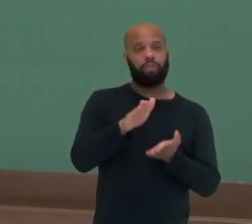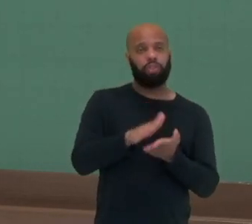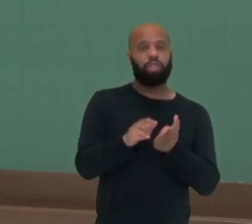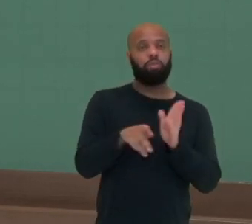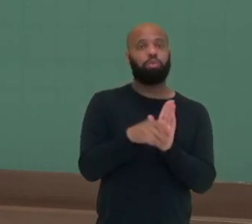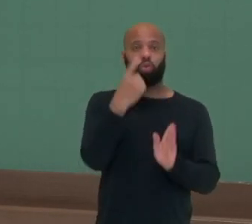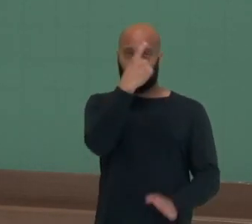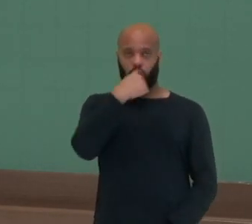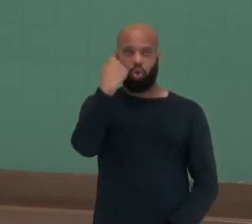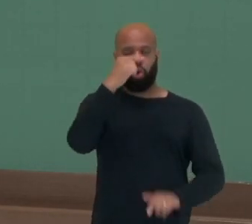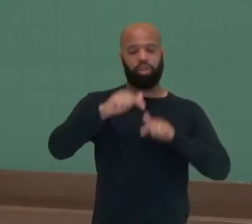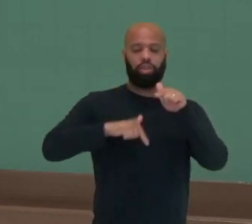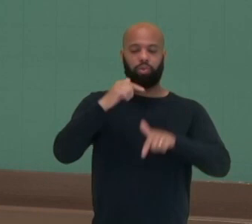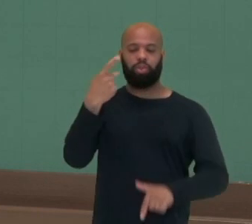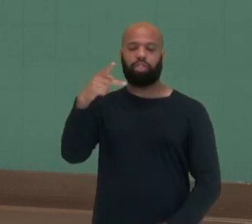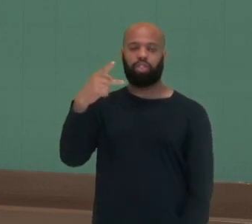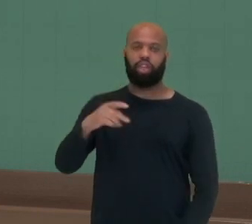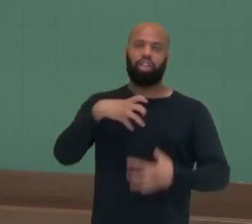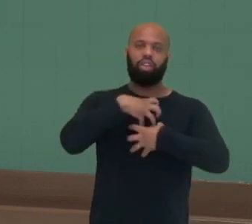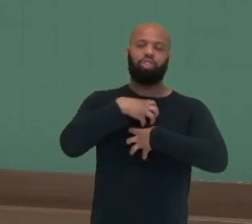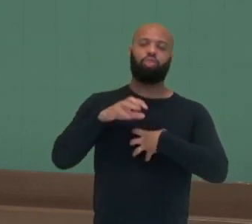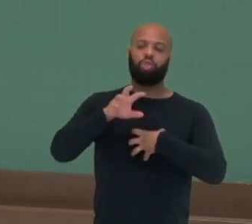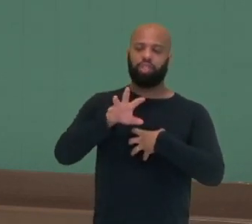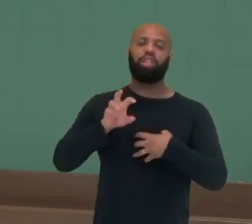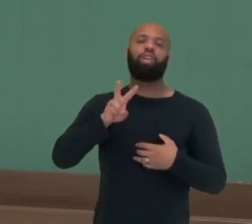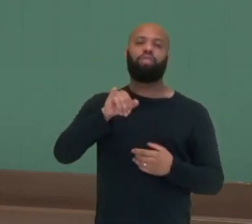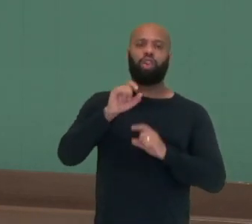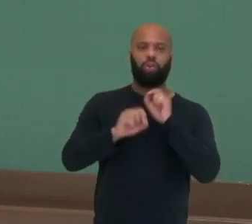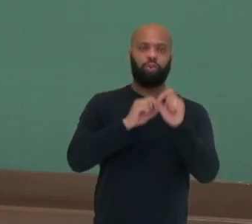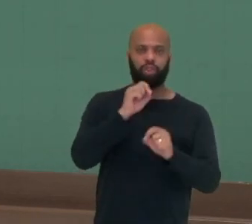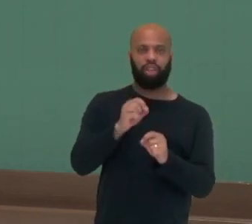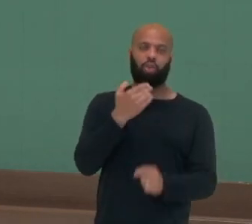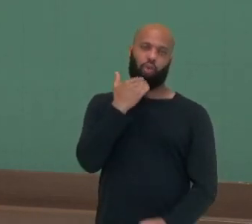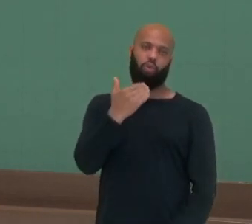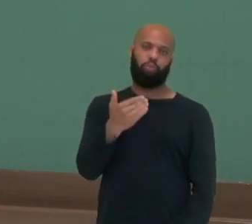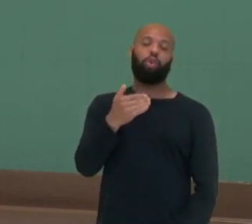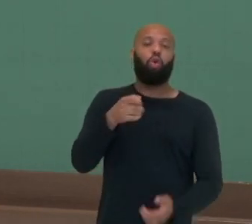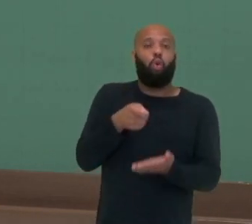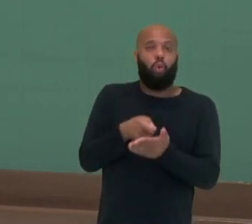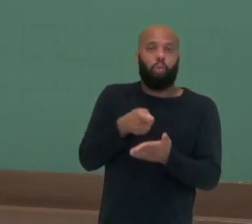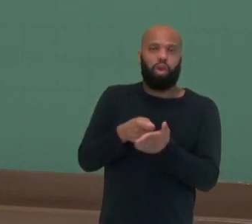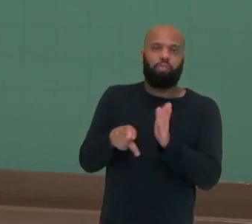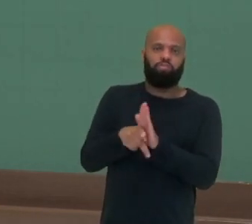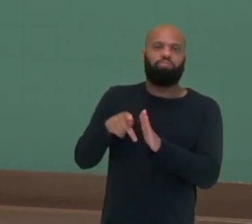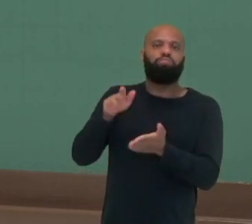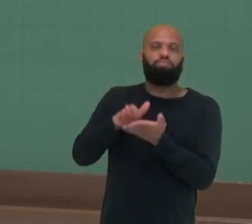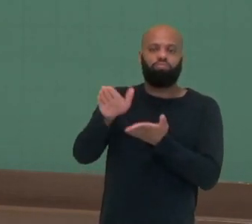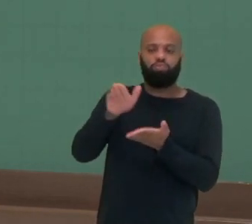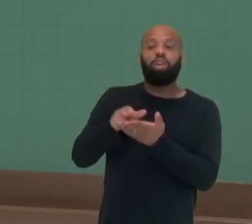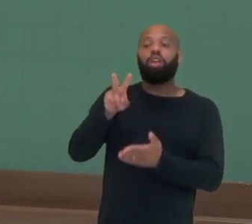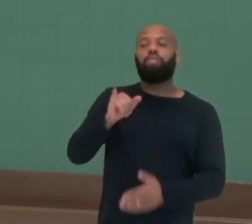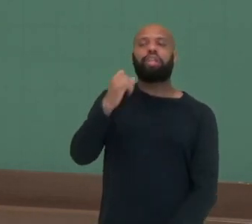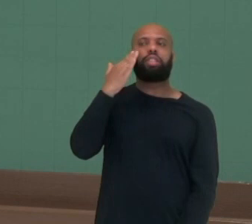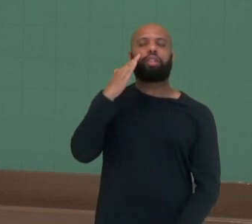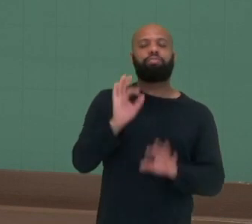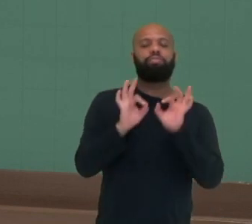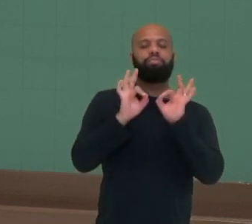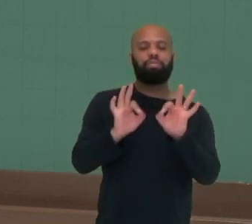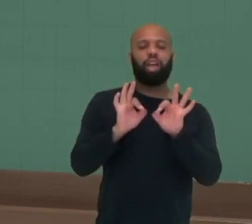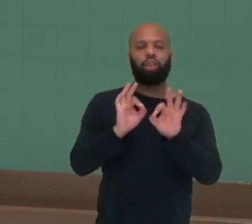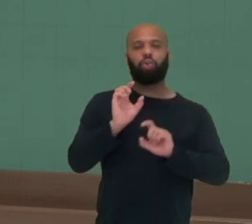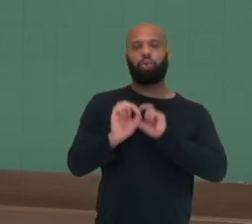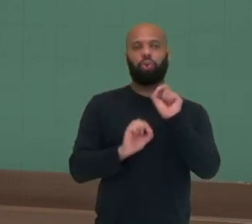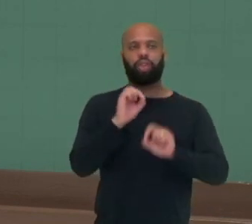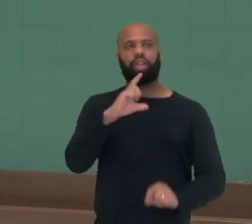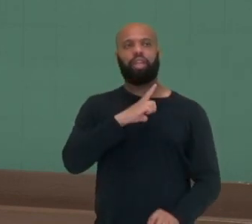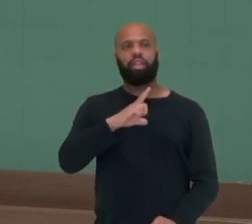cada hora trabalhada dela para ela colocar aqui dentro dos custos. Ela vai ter mais ideia exatamente que ela